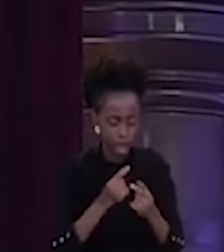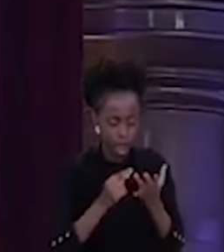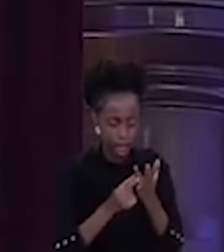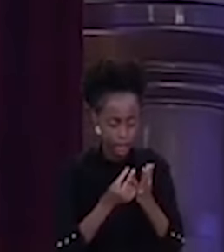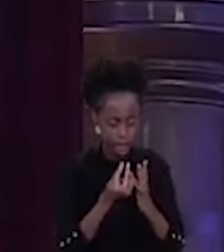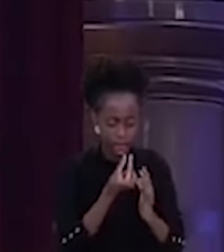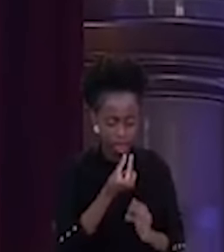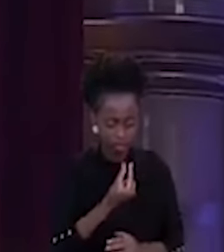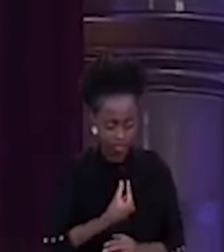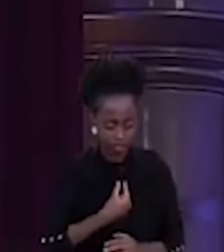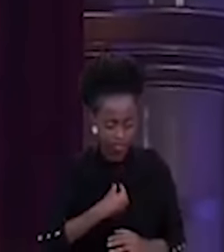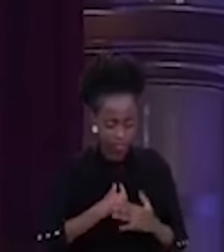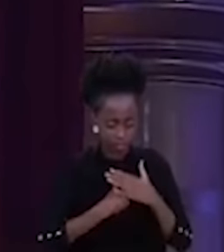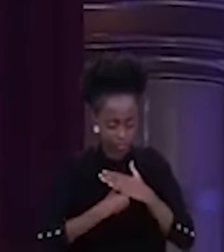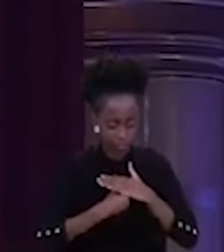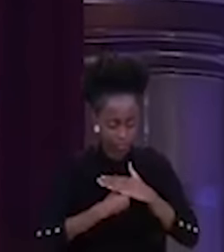coração. Queima,